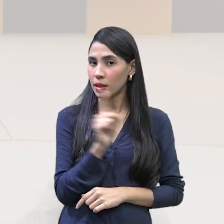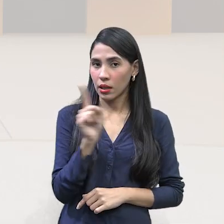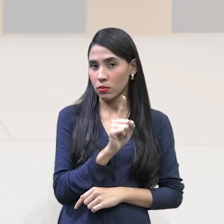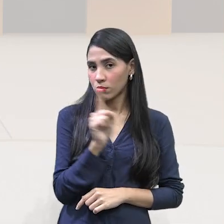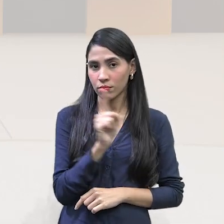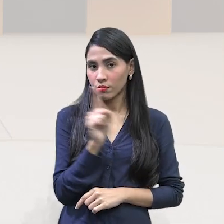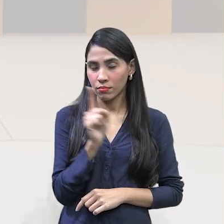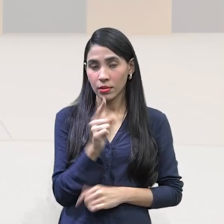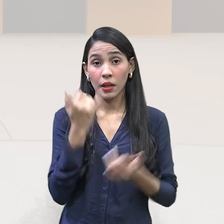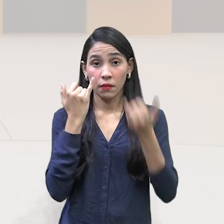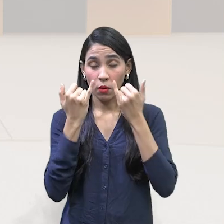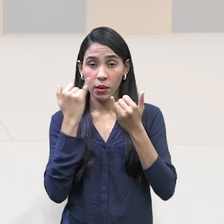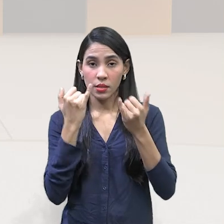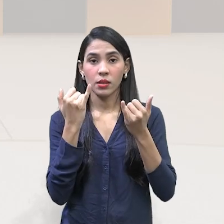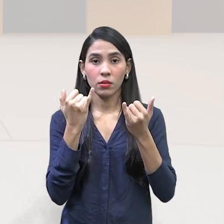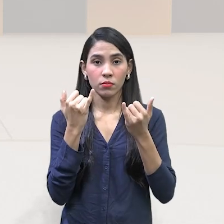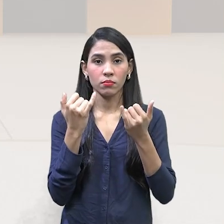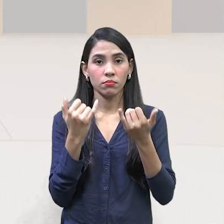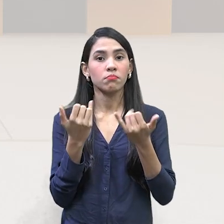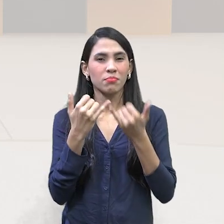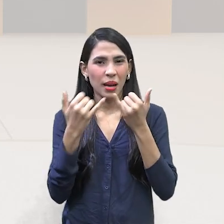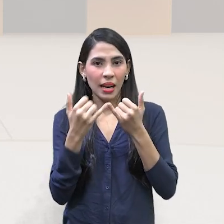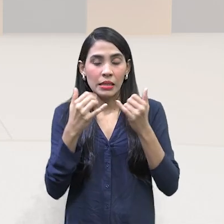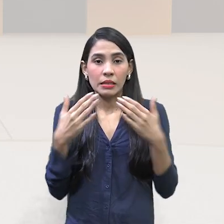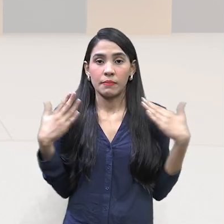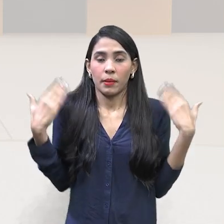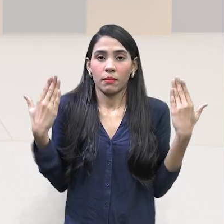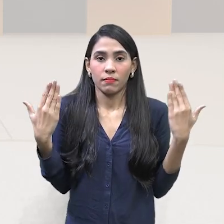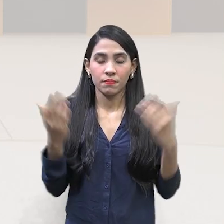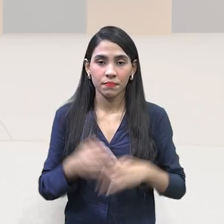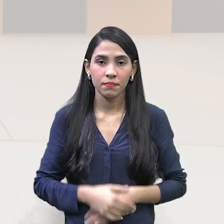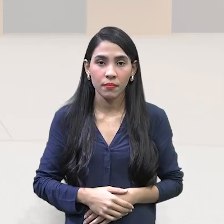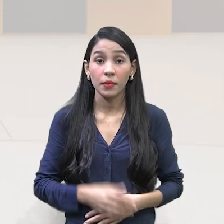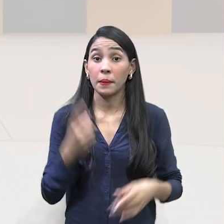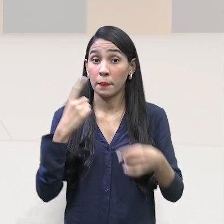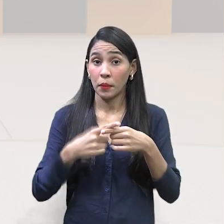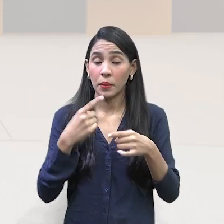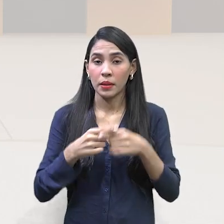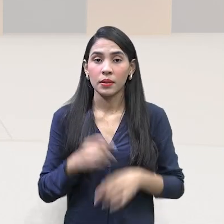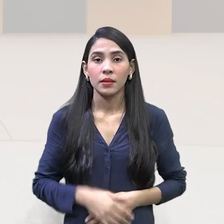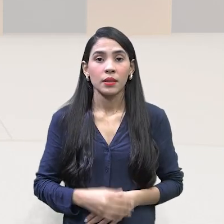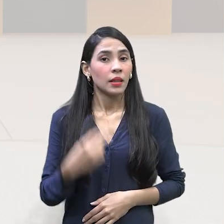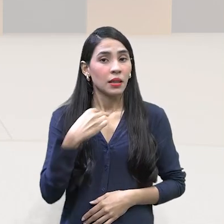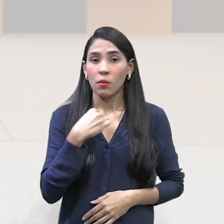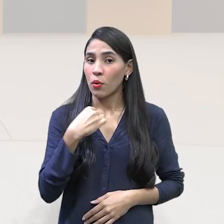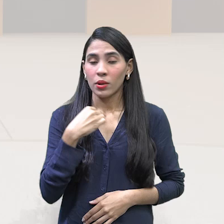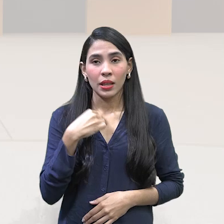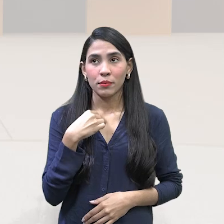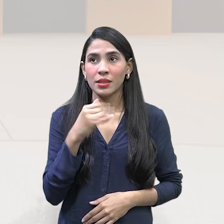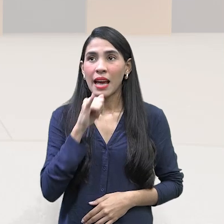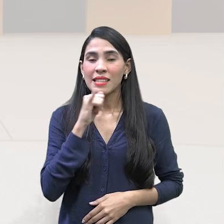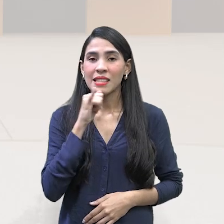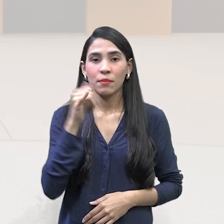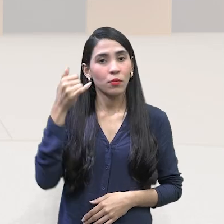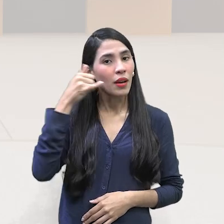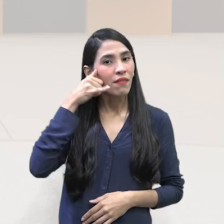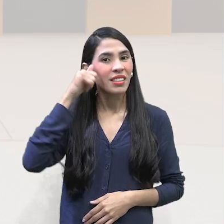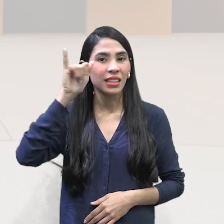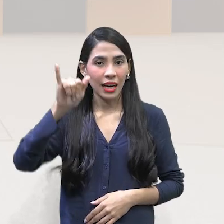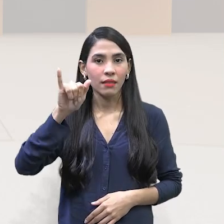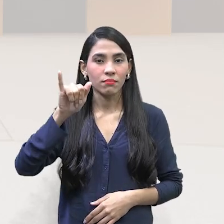com esse dado que aparentemente, parece ser assustador. Tá legal? Porque, pessoal, não podemos fugir, de que a